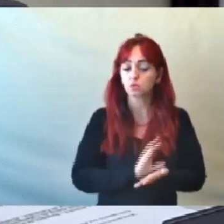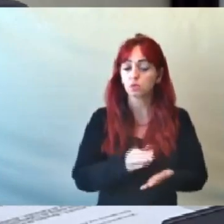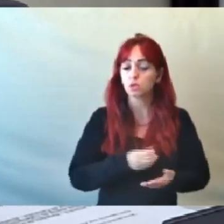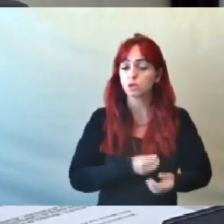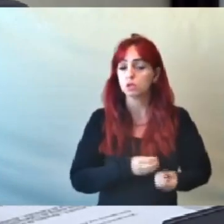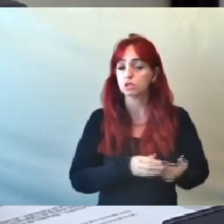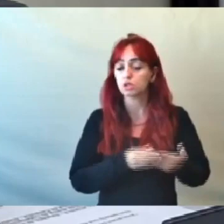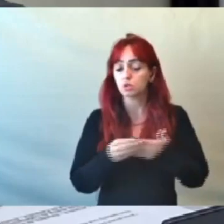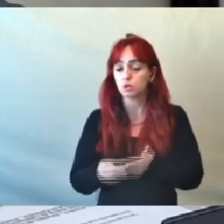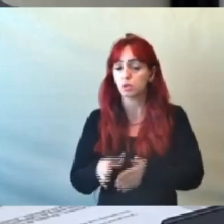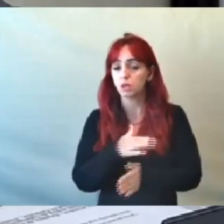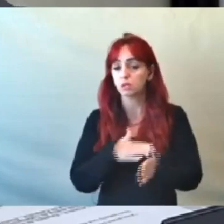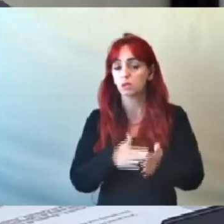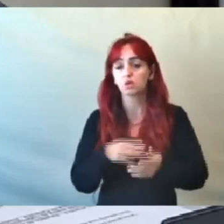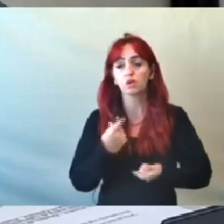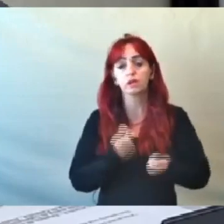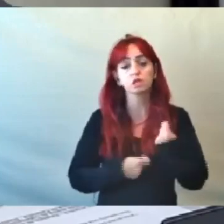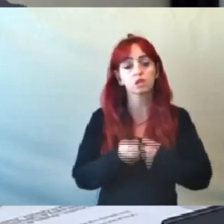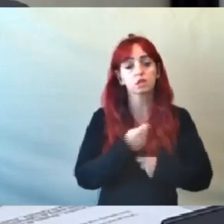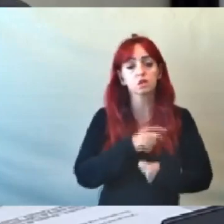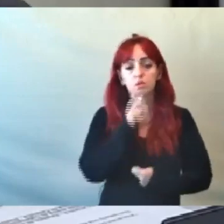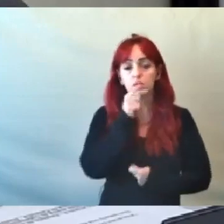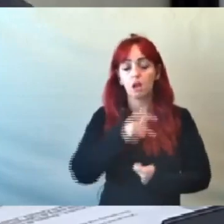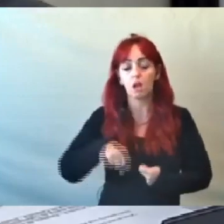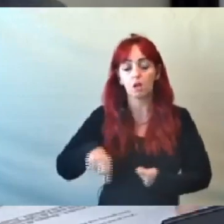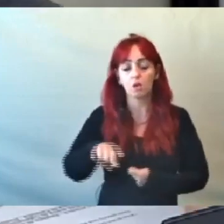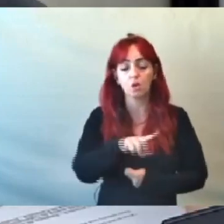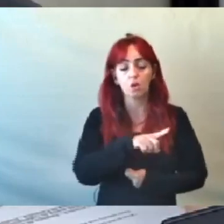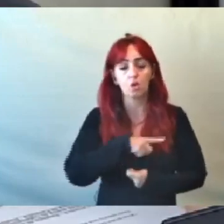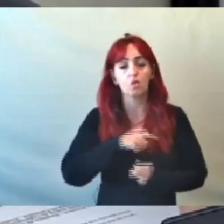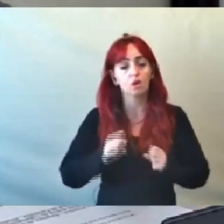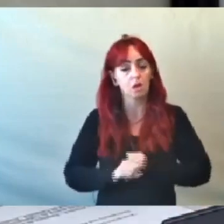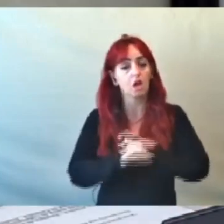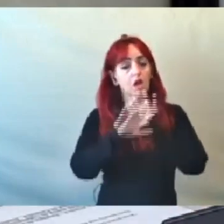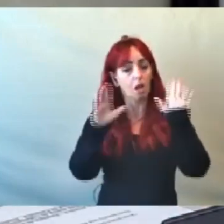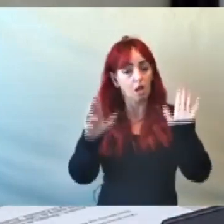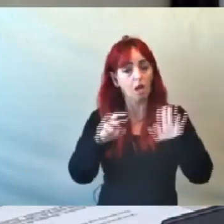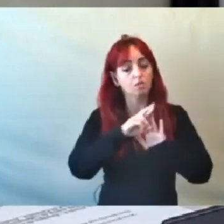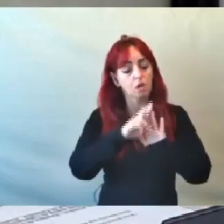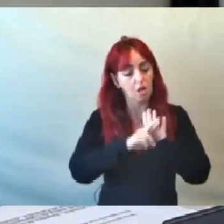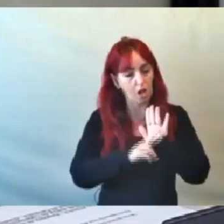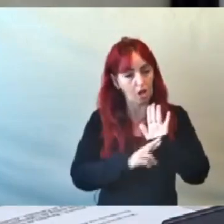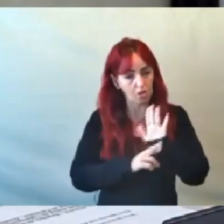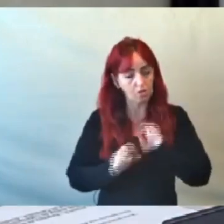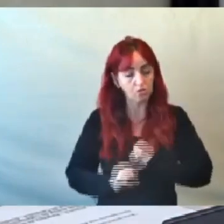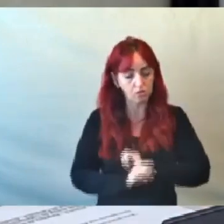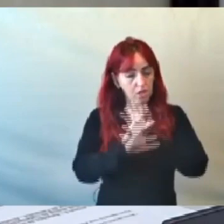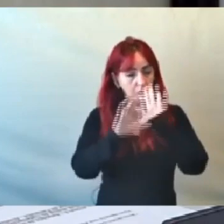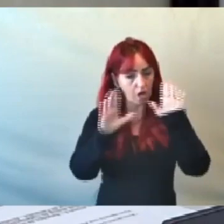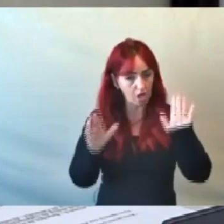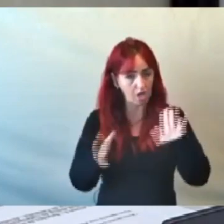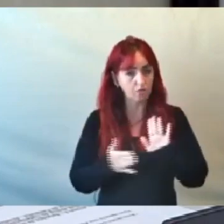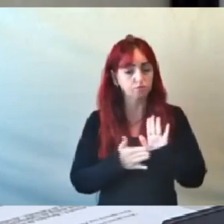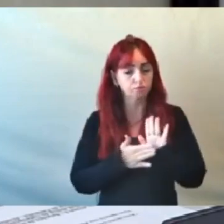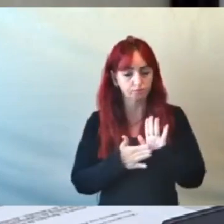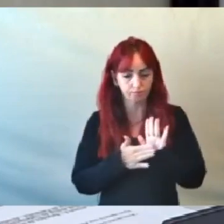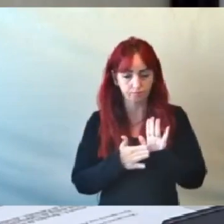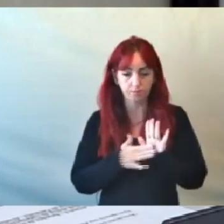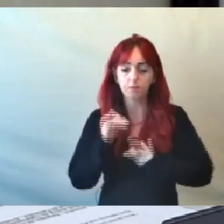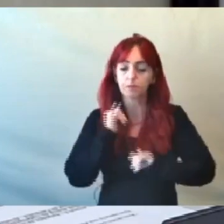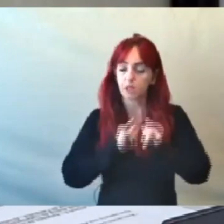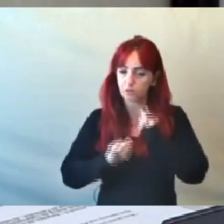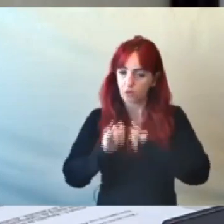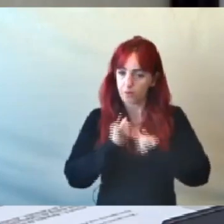da Pampulha, são muito claros. Os relatórios, eles trazem a informação que